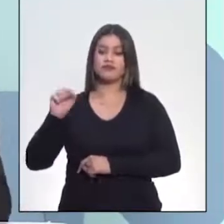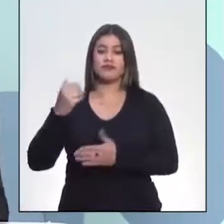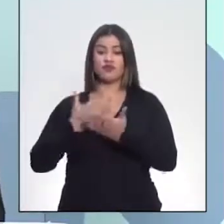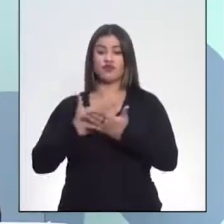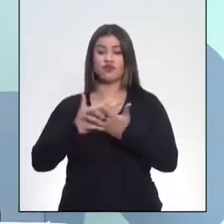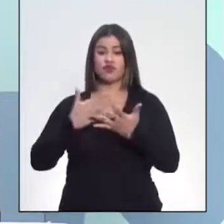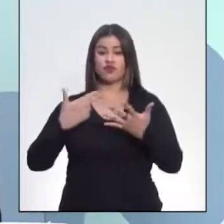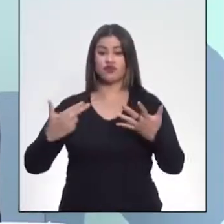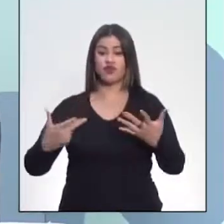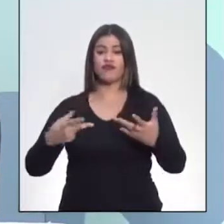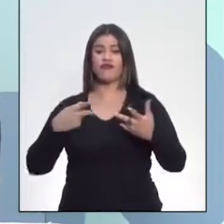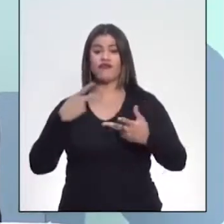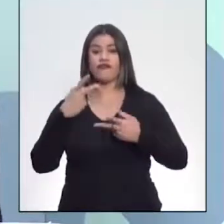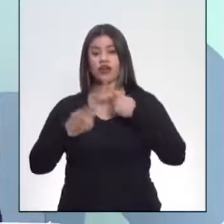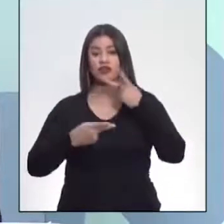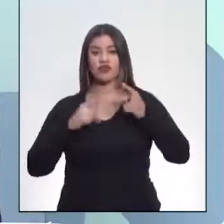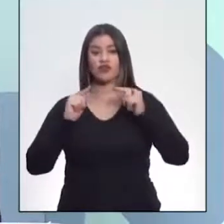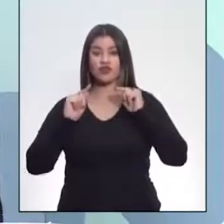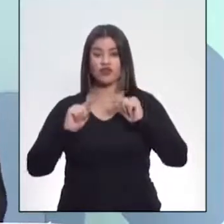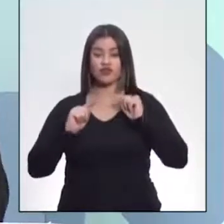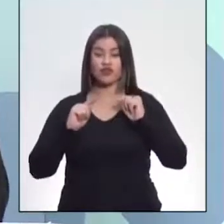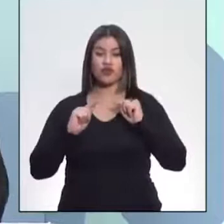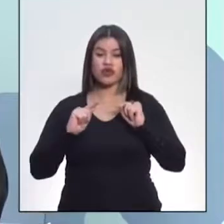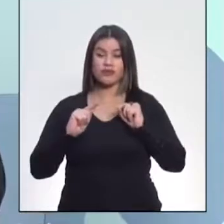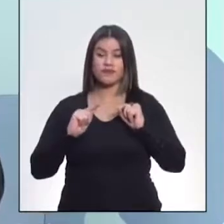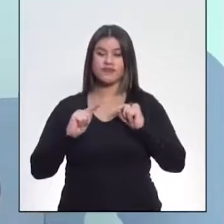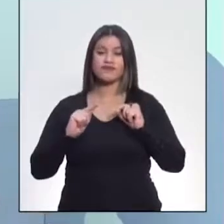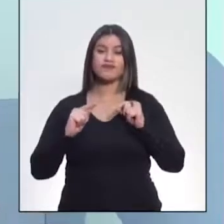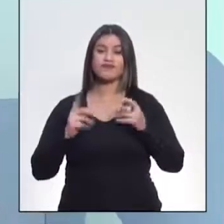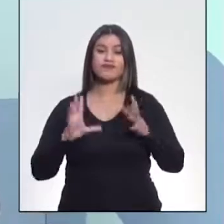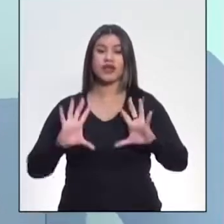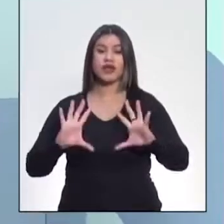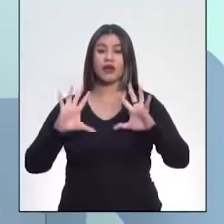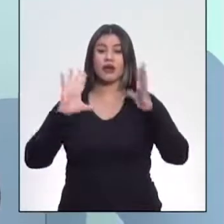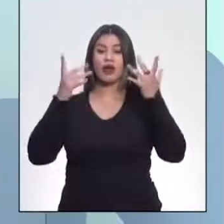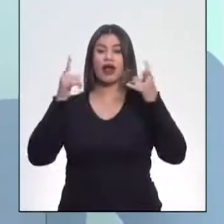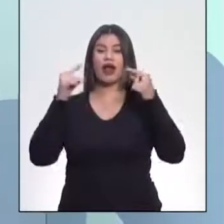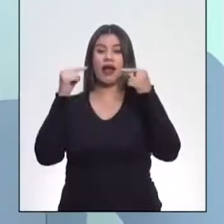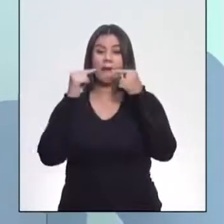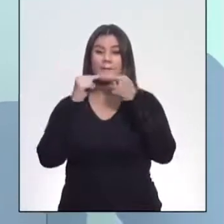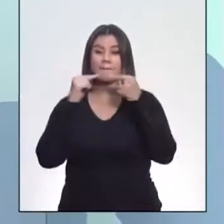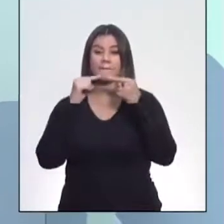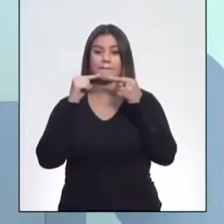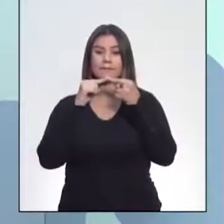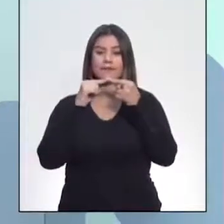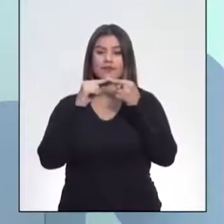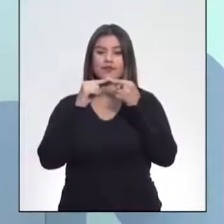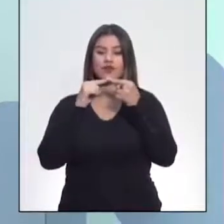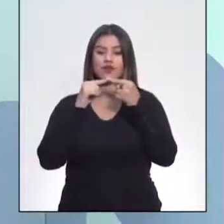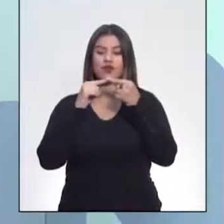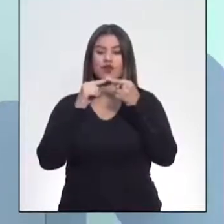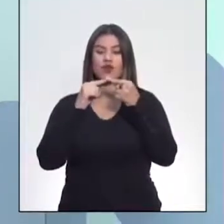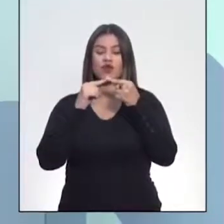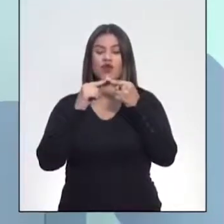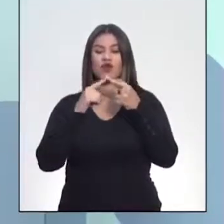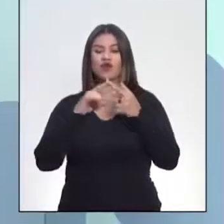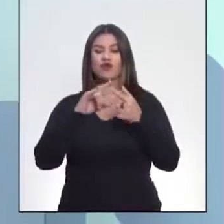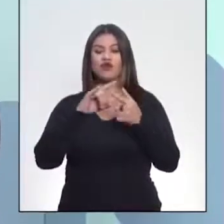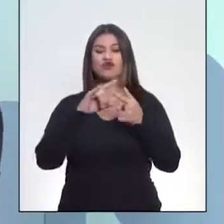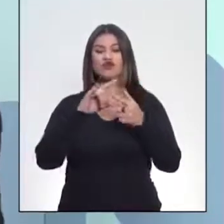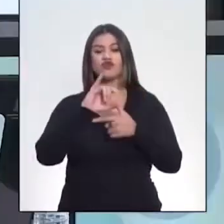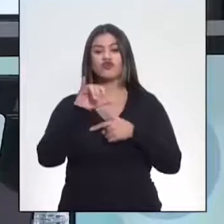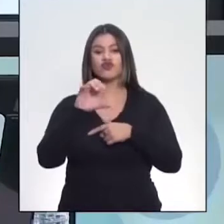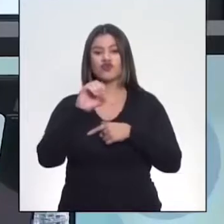estudantes a maioria está afirmando que esse esse evento é os jogos olímpicos